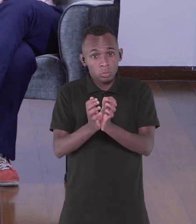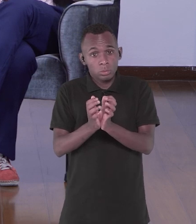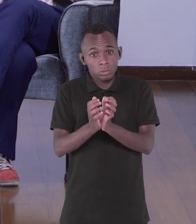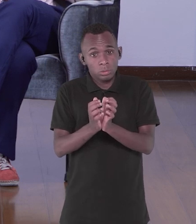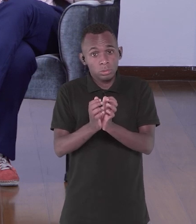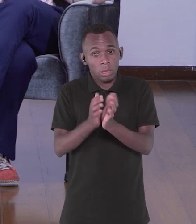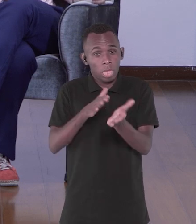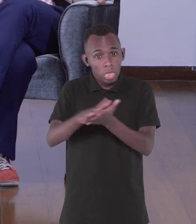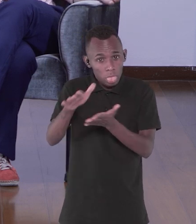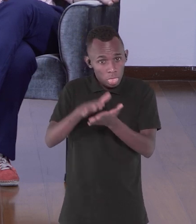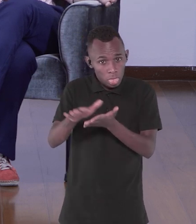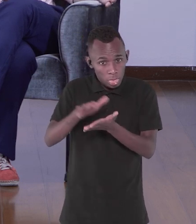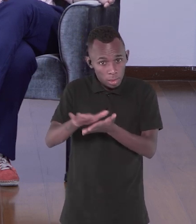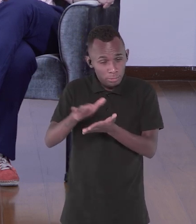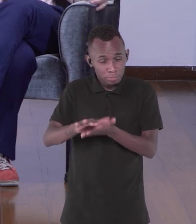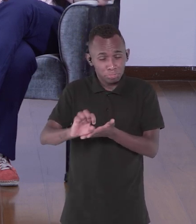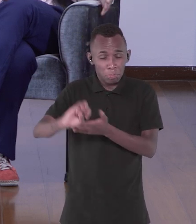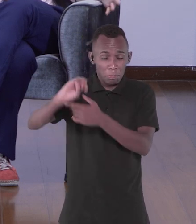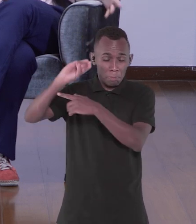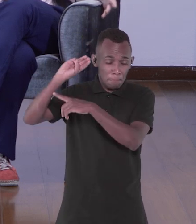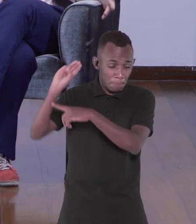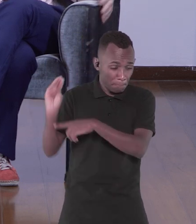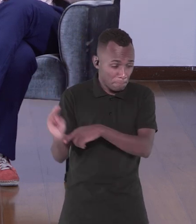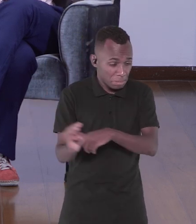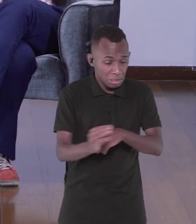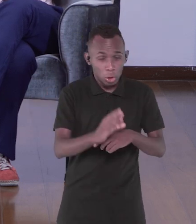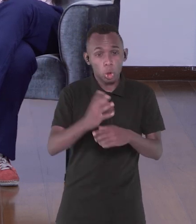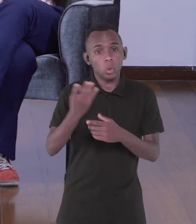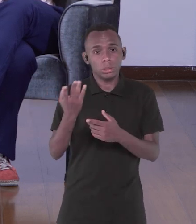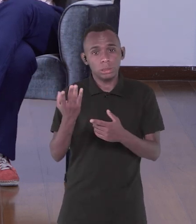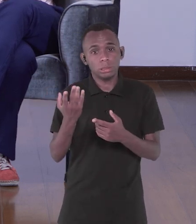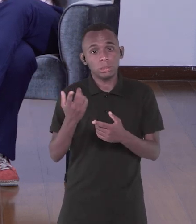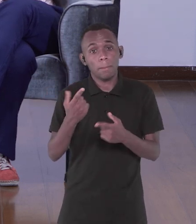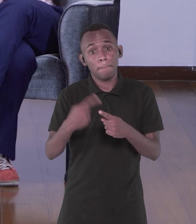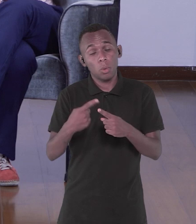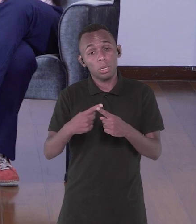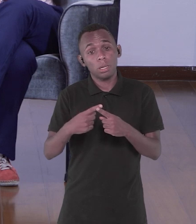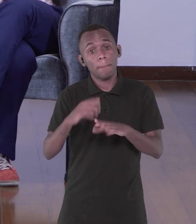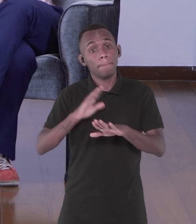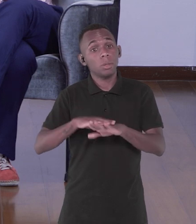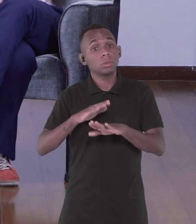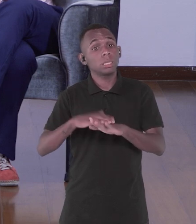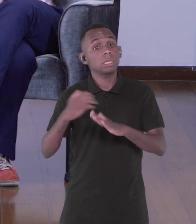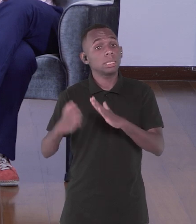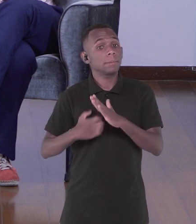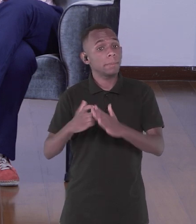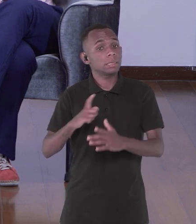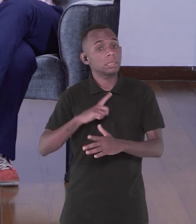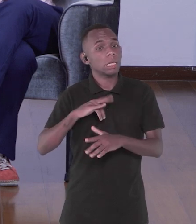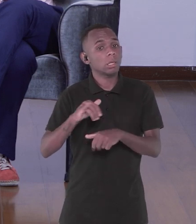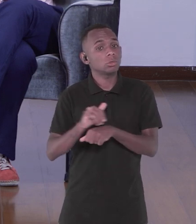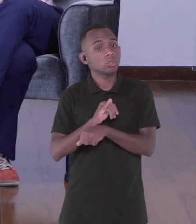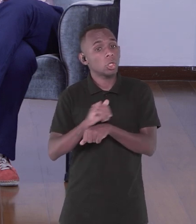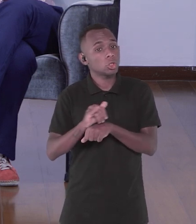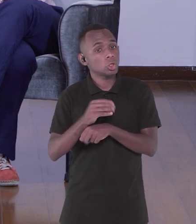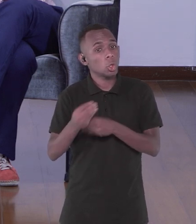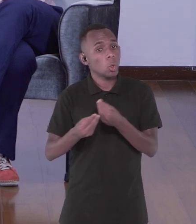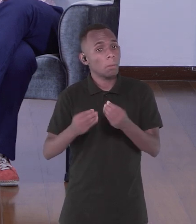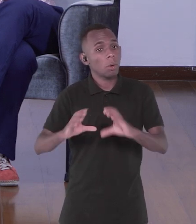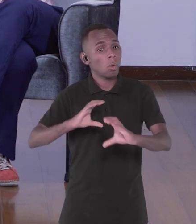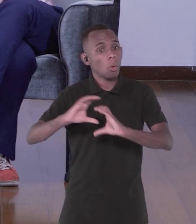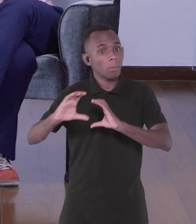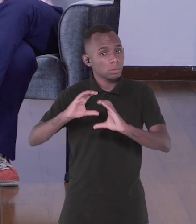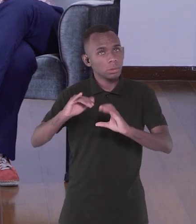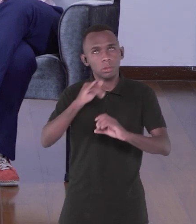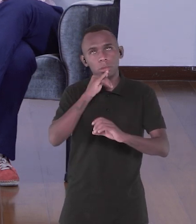gastam ou têm orçamentos milionários, literalmente milionários. São empresas que têm estratégias de comunicação